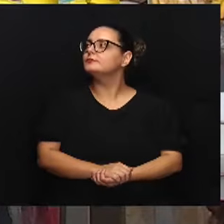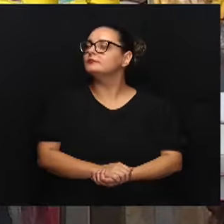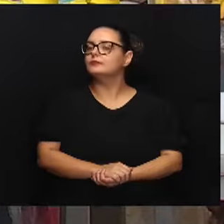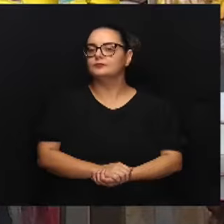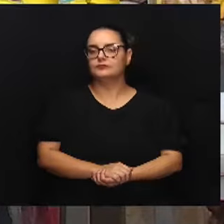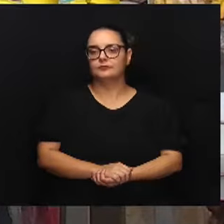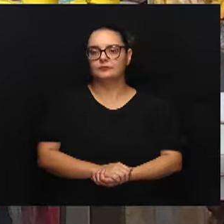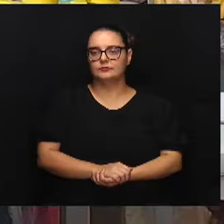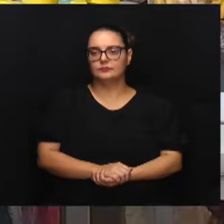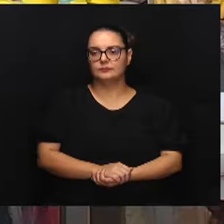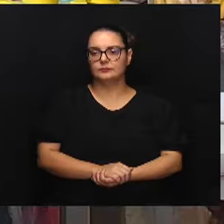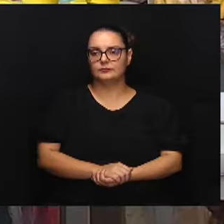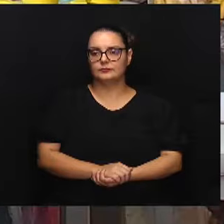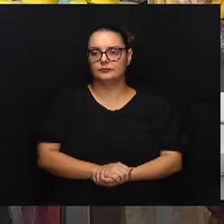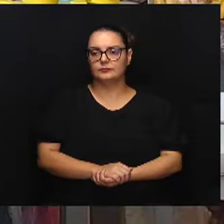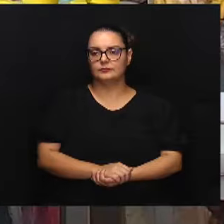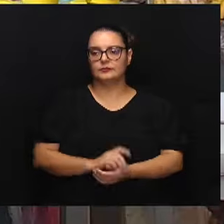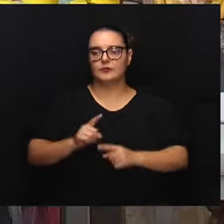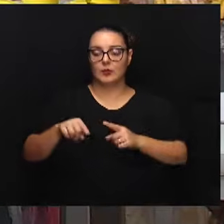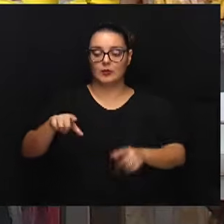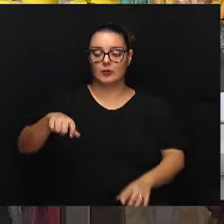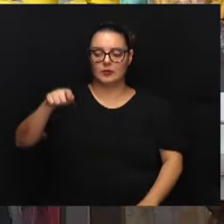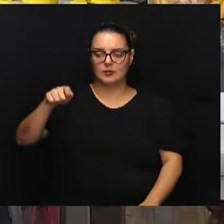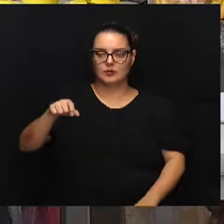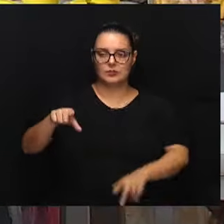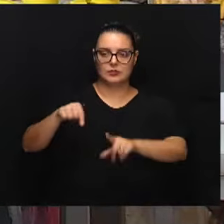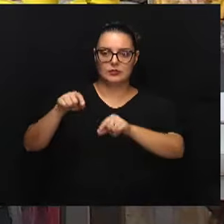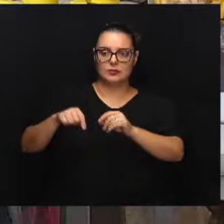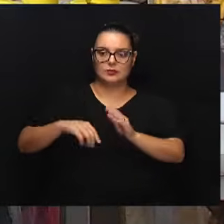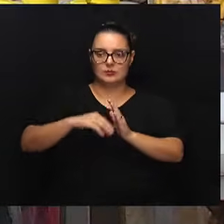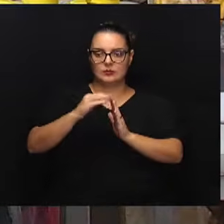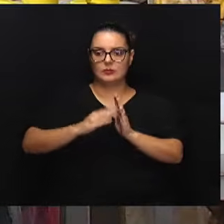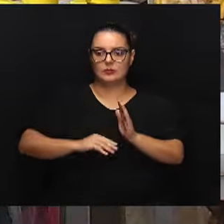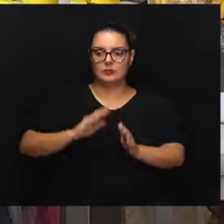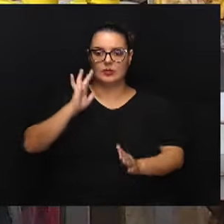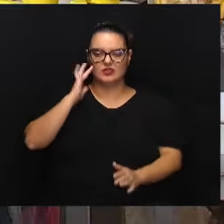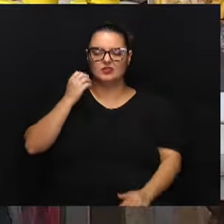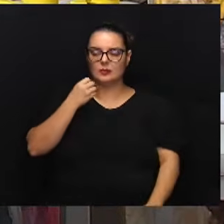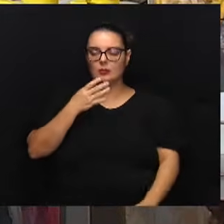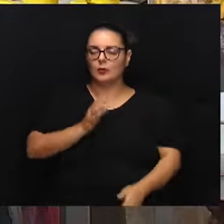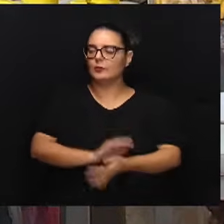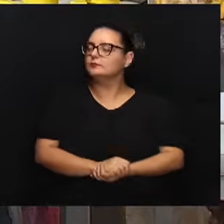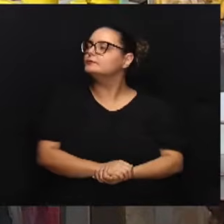Deixa eu pegar um outro pincel aqui. Acho que esse aqui tá bom.